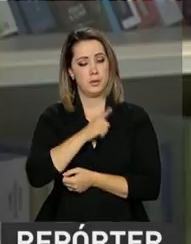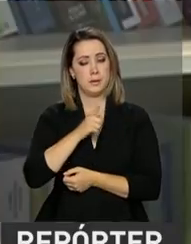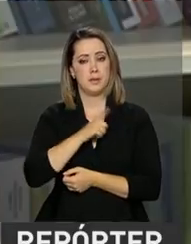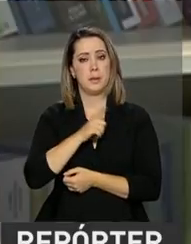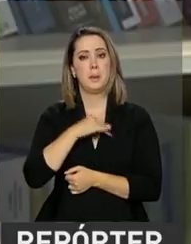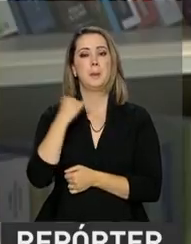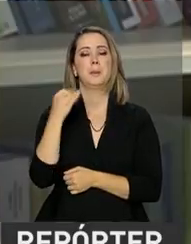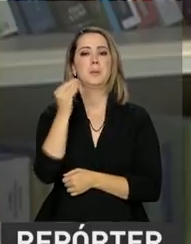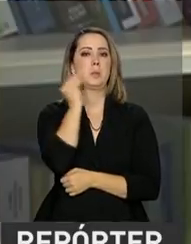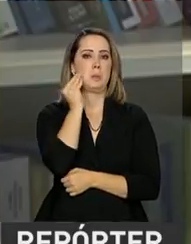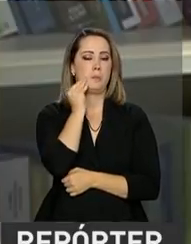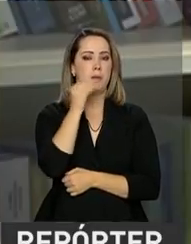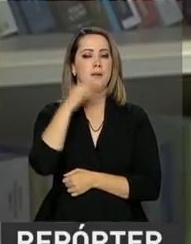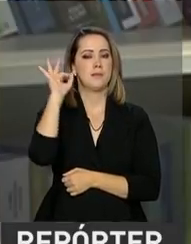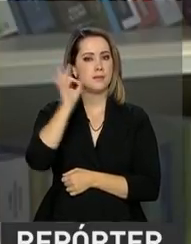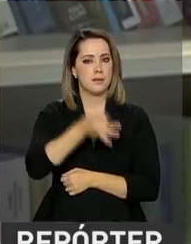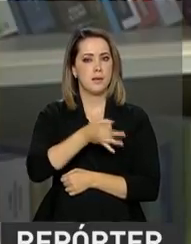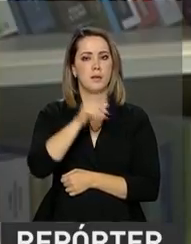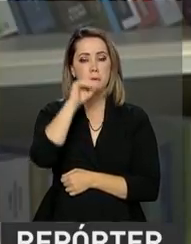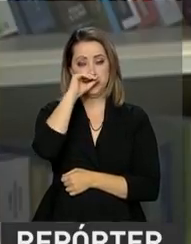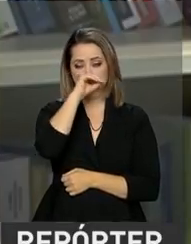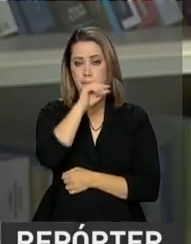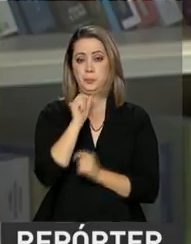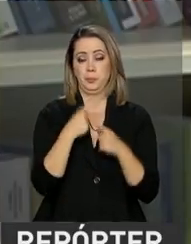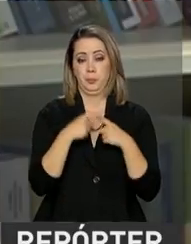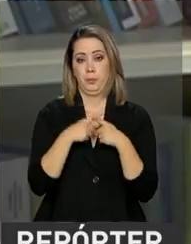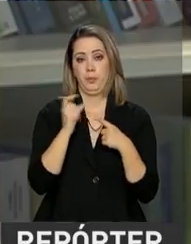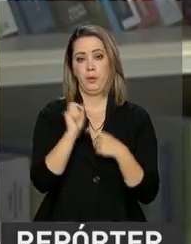importante nessa questão porque